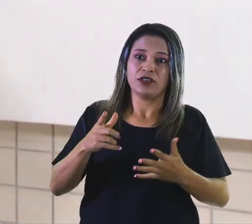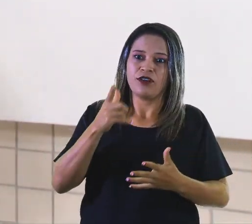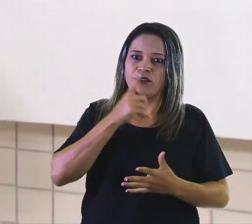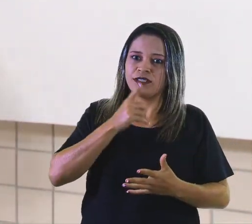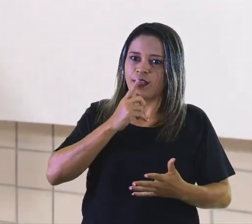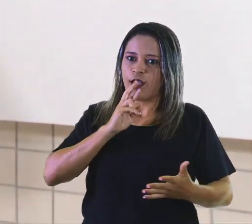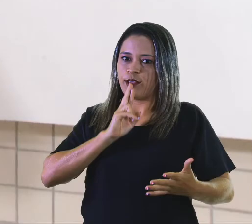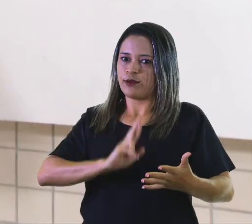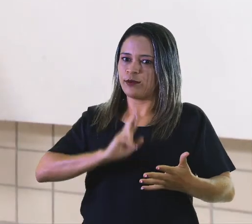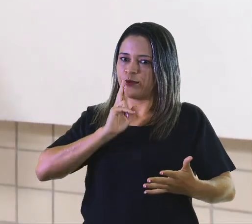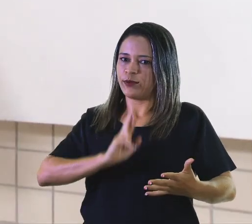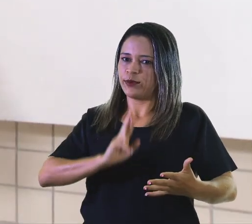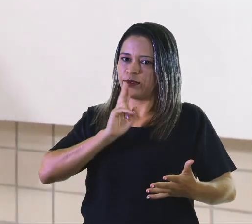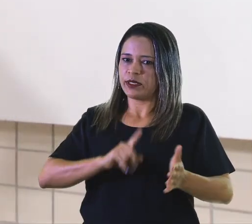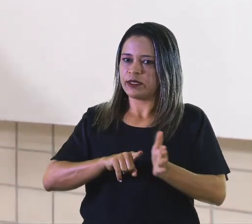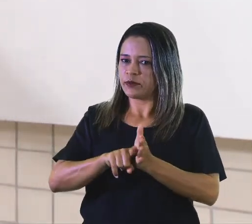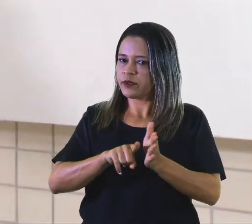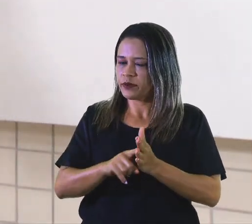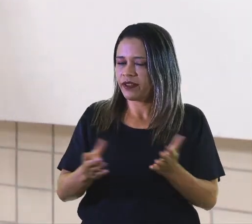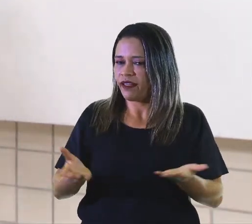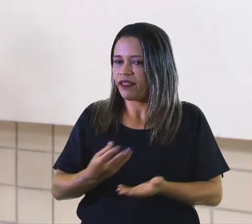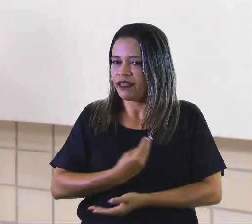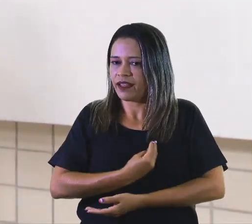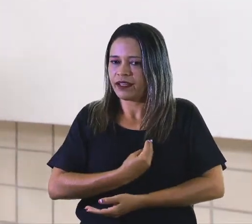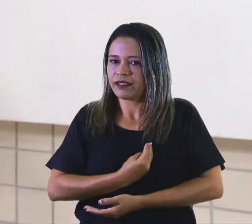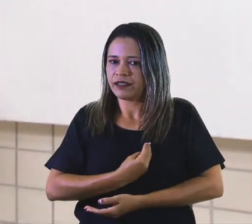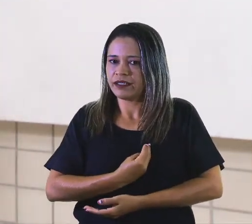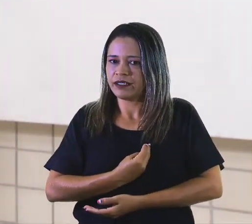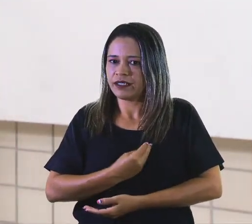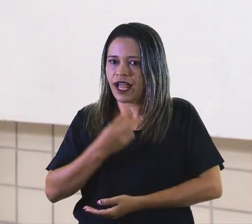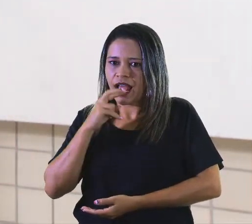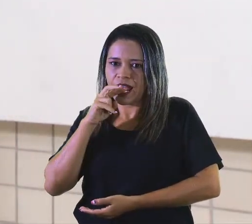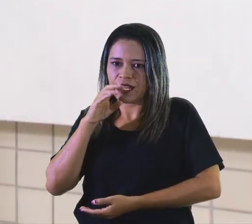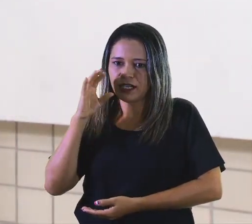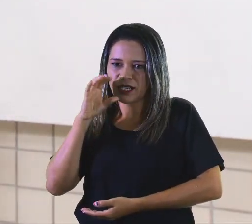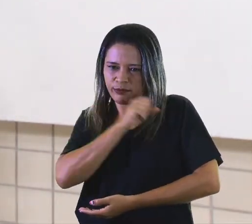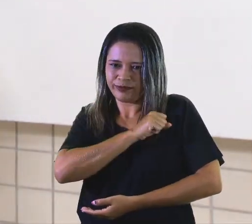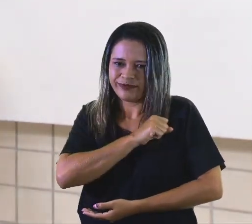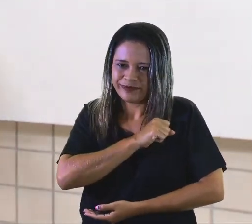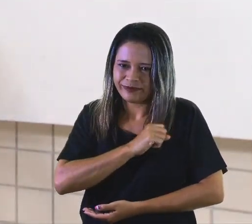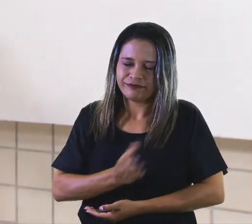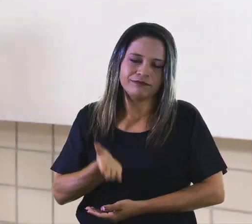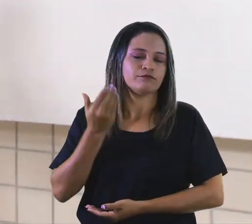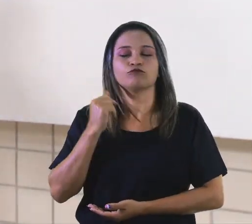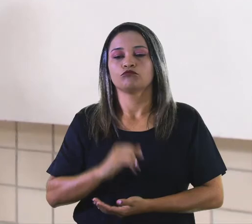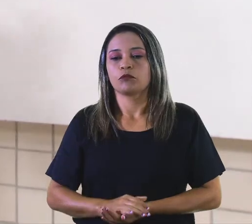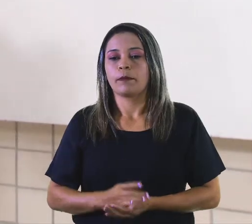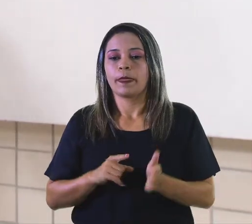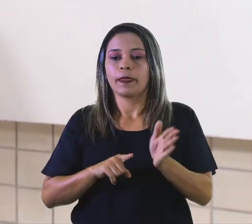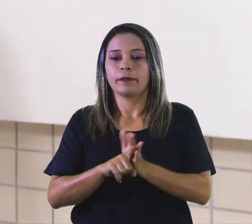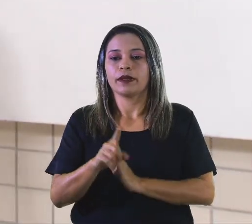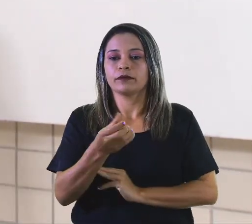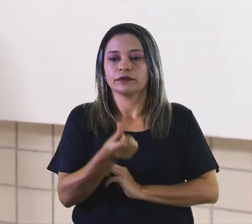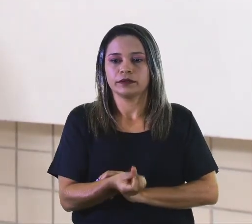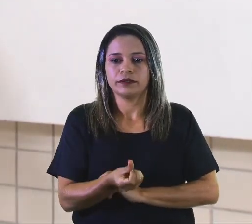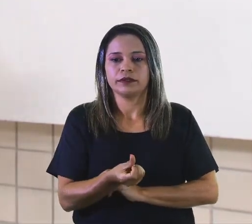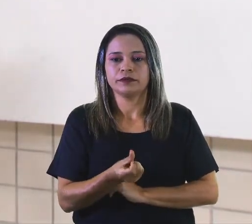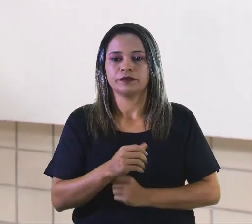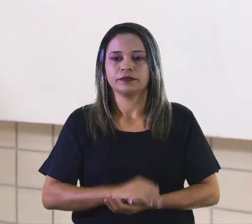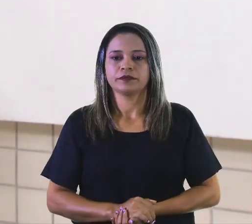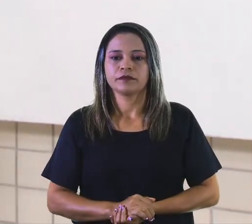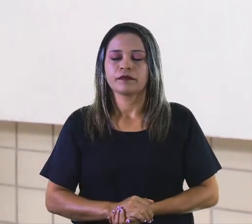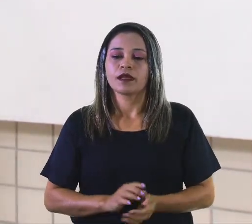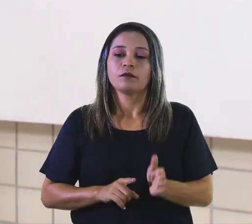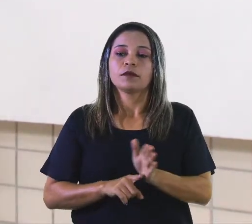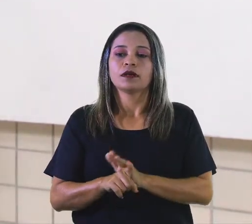responder as perguntas que vão vir agora, já de cara. Então vamos lá. Questão 6. Ela